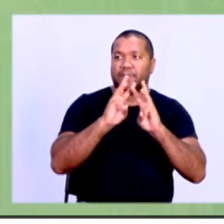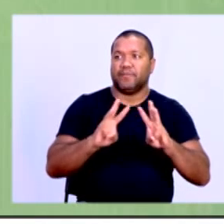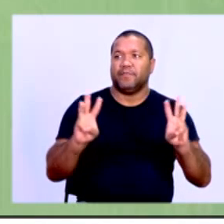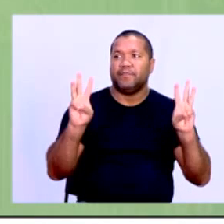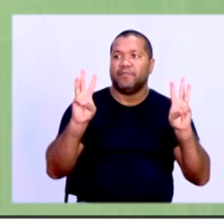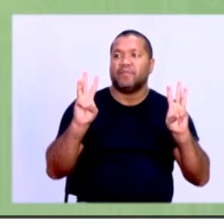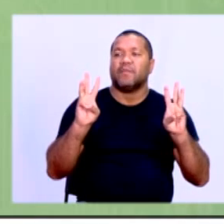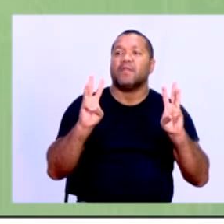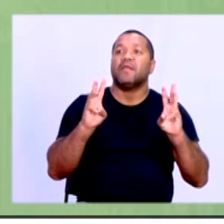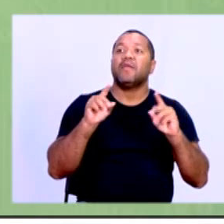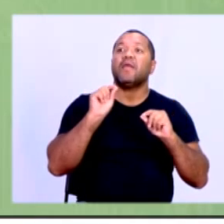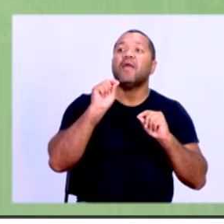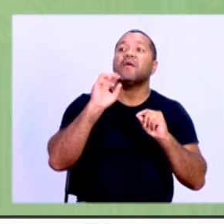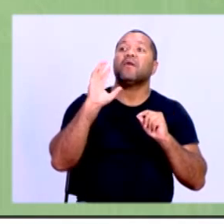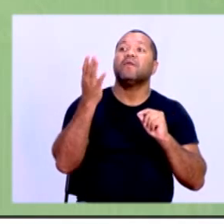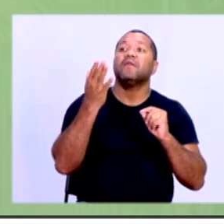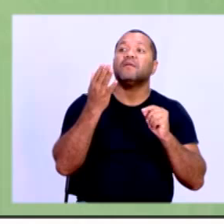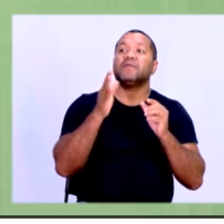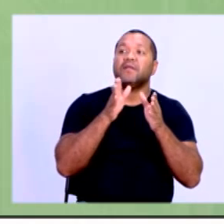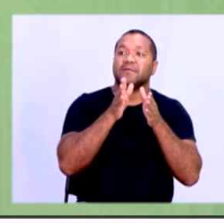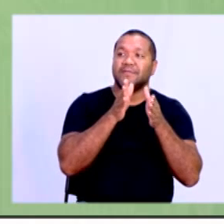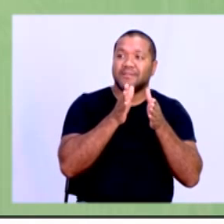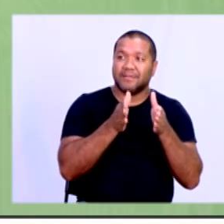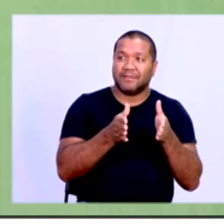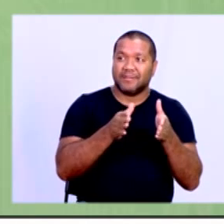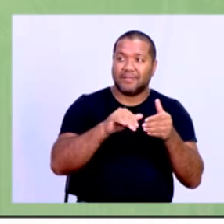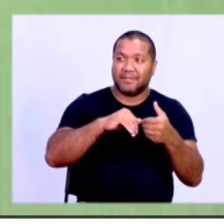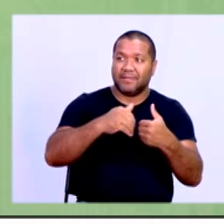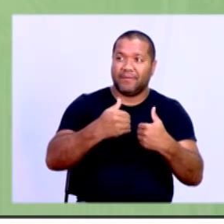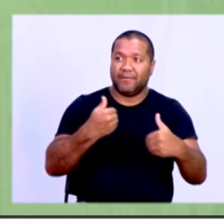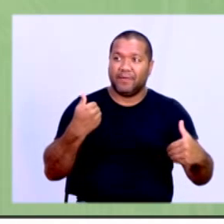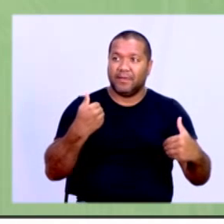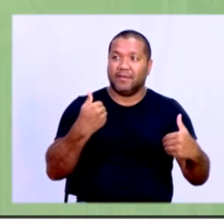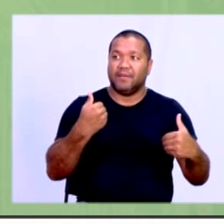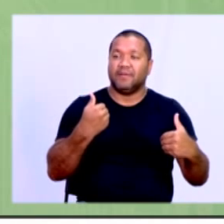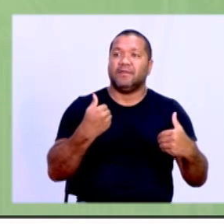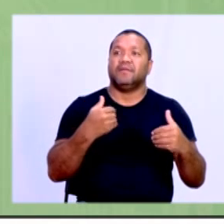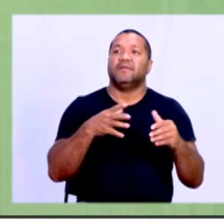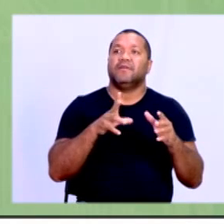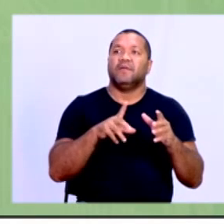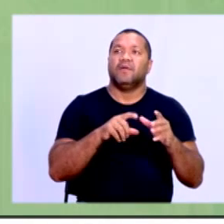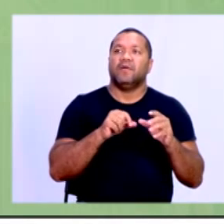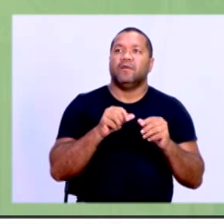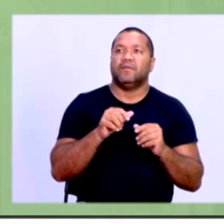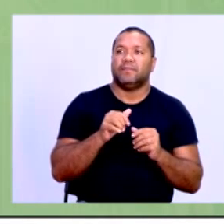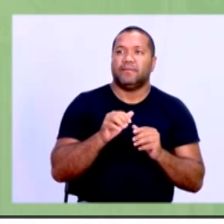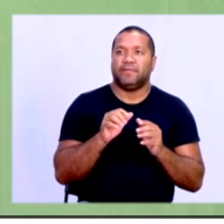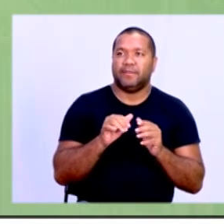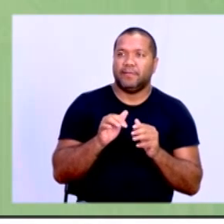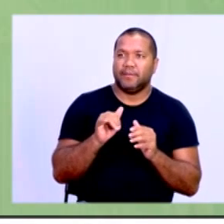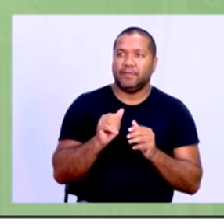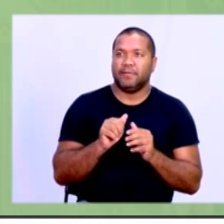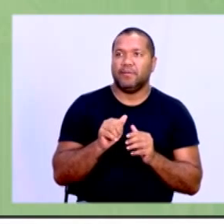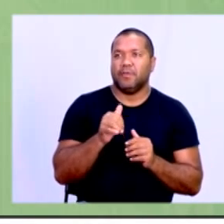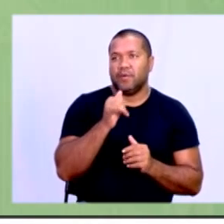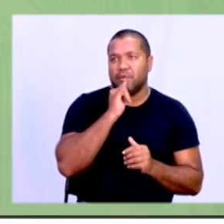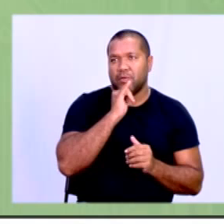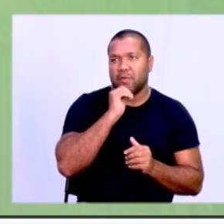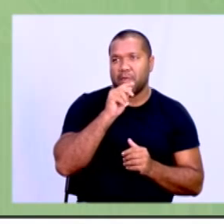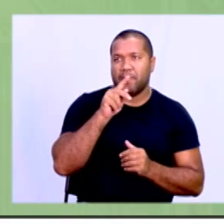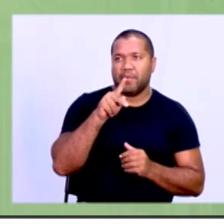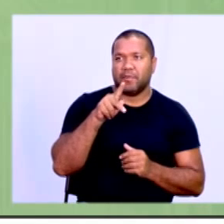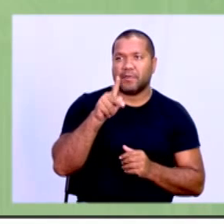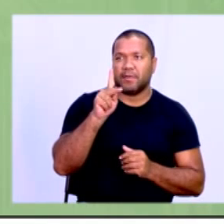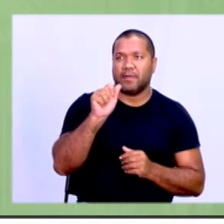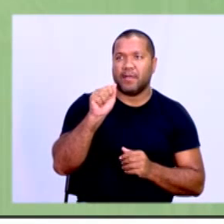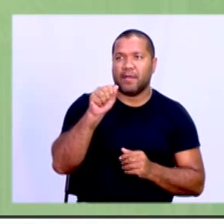divide, ó, por exemplo, eu divido seções. A minha seção cabeçalho vai mostrar esse nome, ó, TAPW, né, Técnica Avançada de Programação